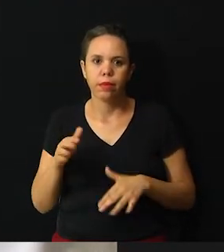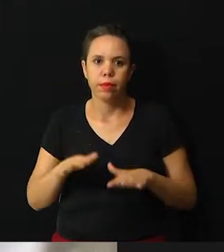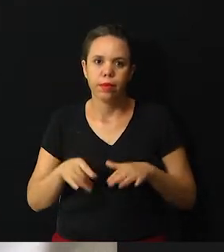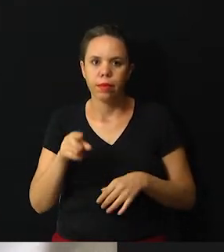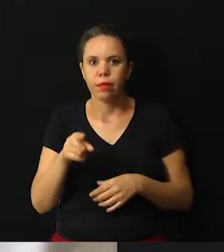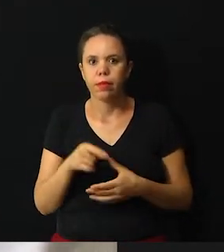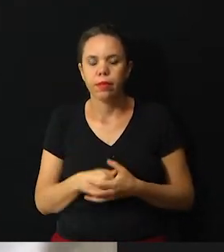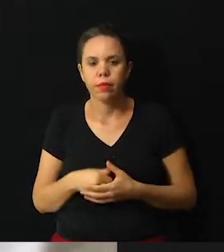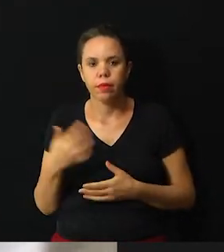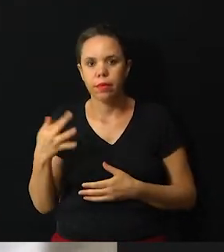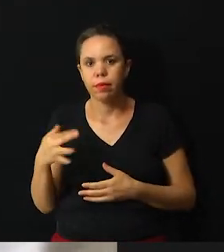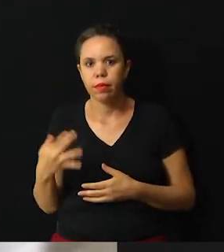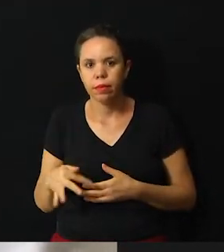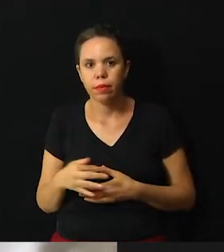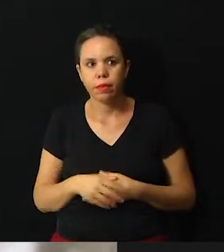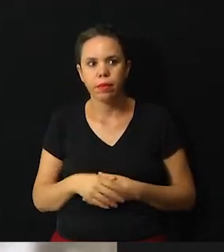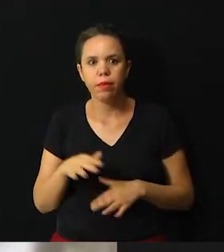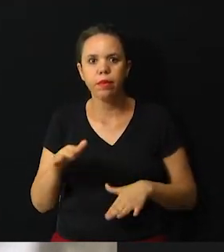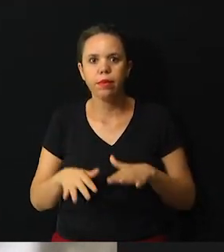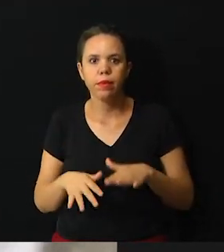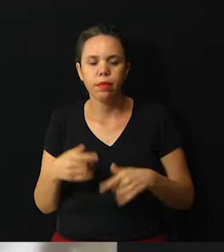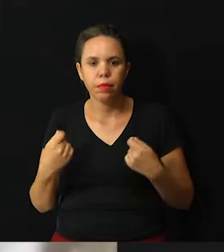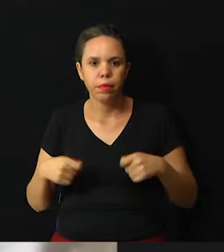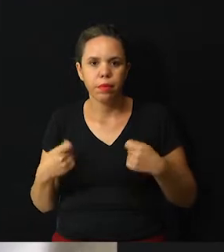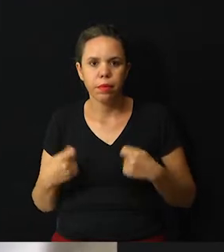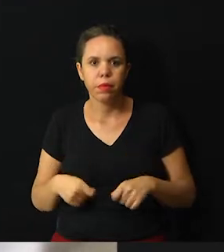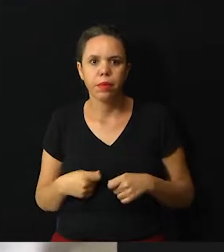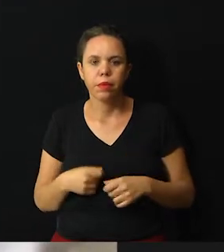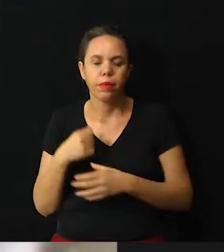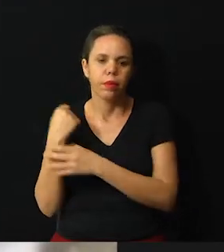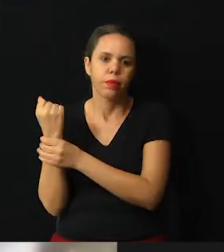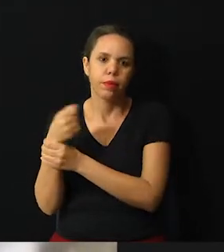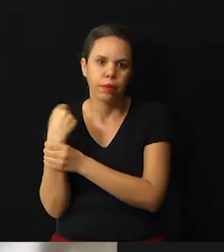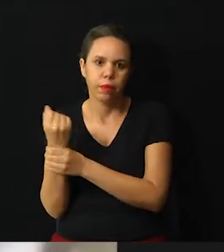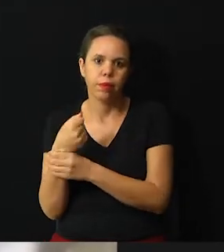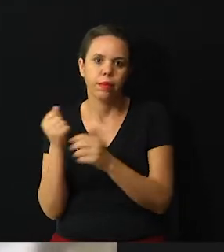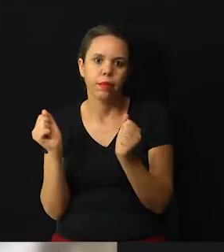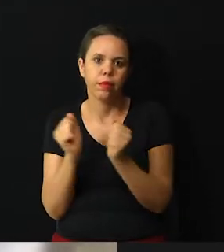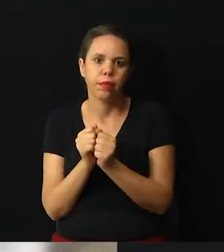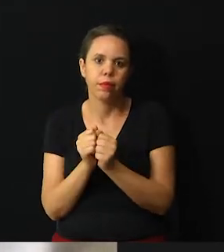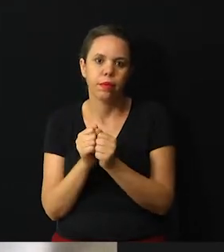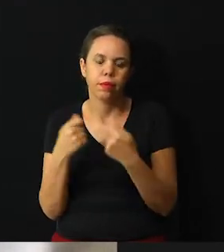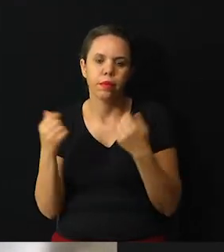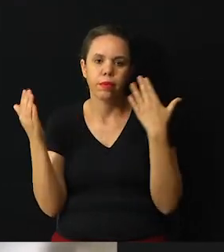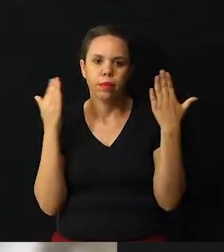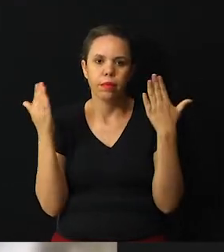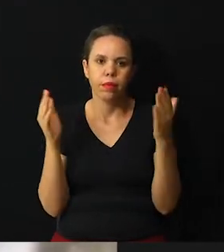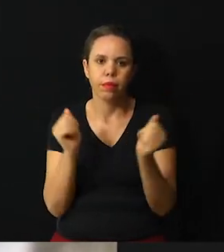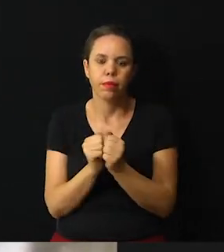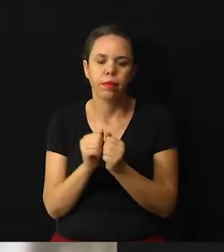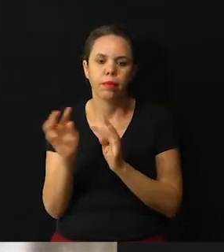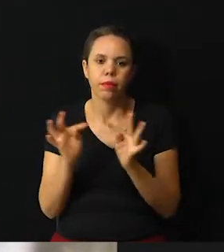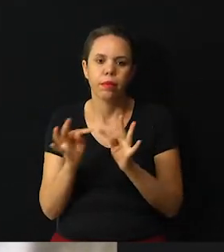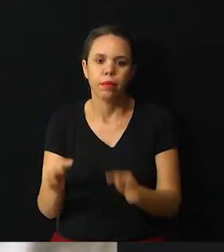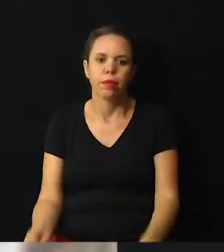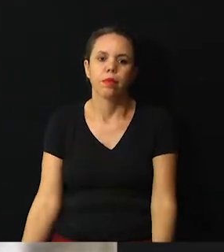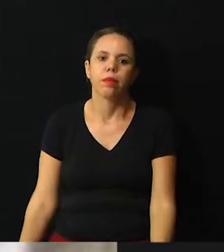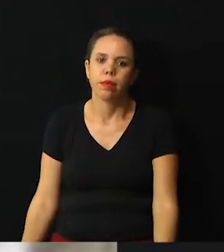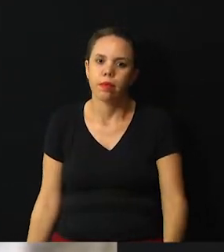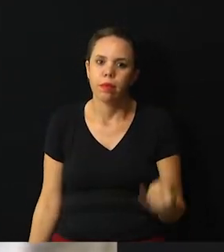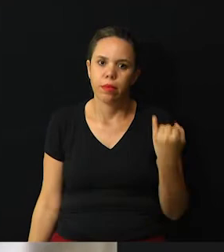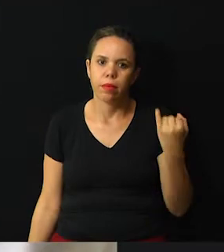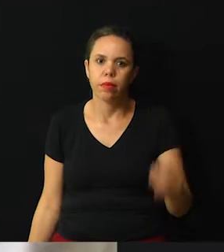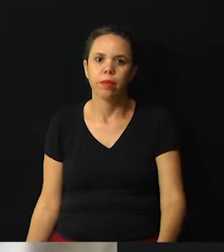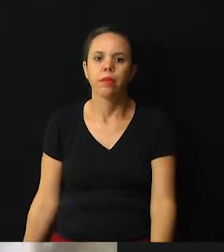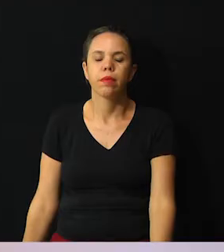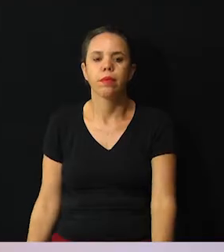muitas vezes, a dor é multidisciplinar. Às vezes, a gente precisa de um fisioterapeuta junto, precisamos de um psicólogo junto. A terapia tem um papel importante